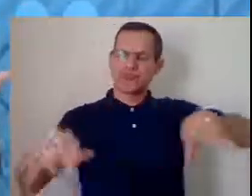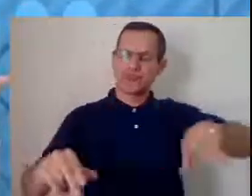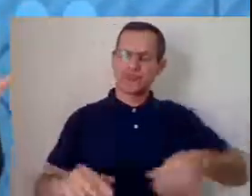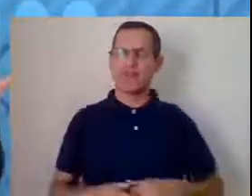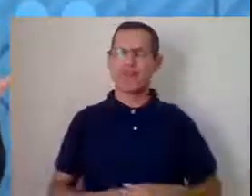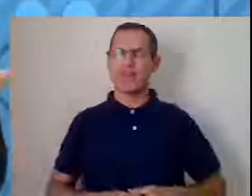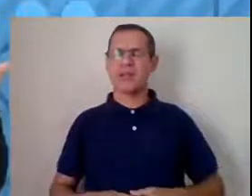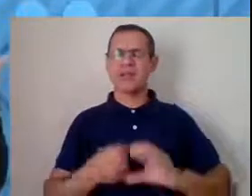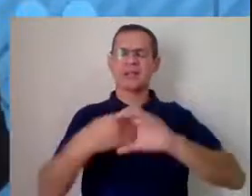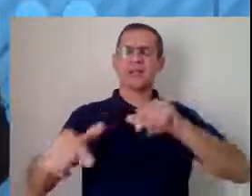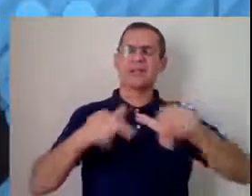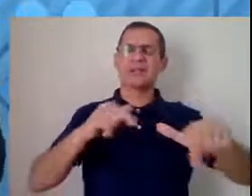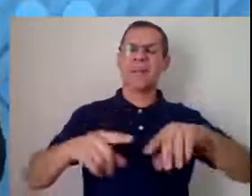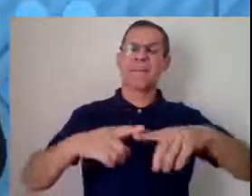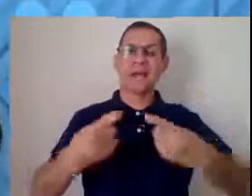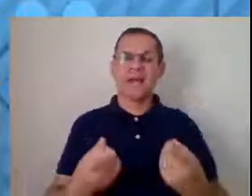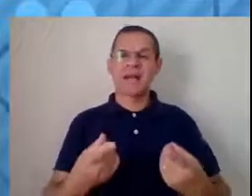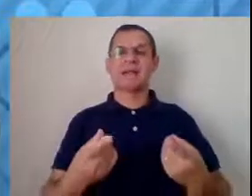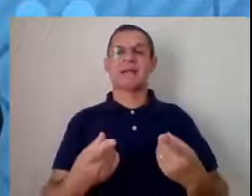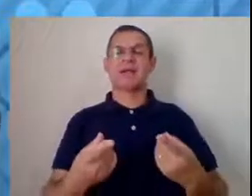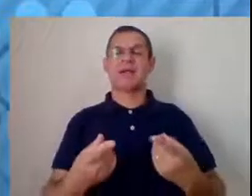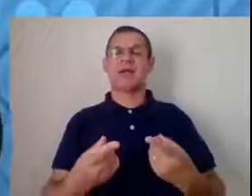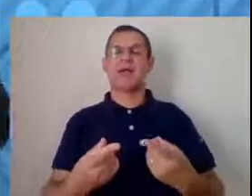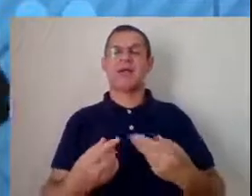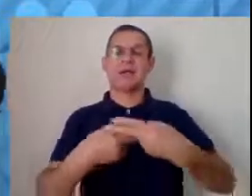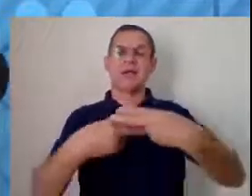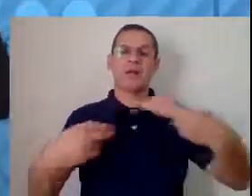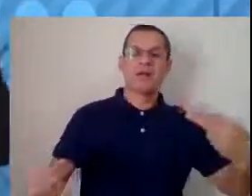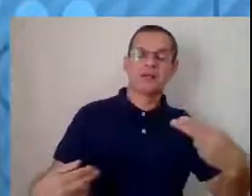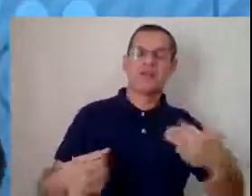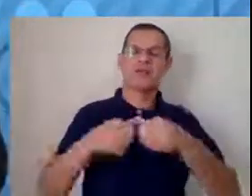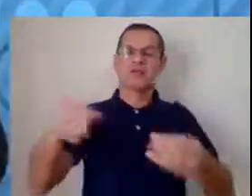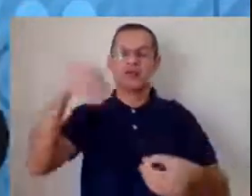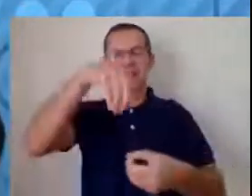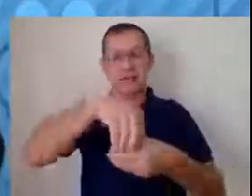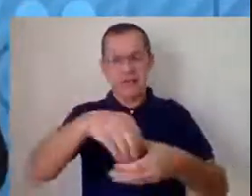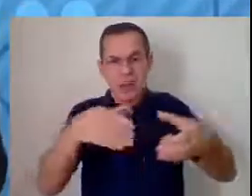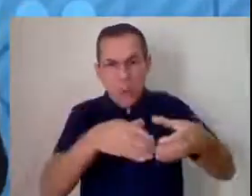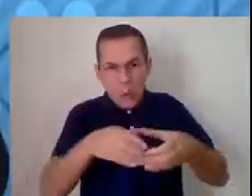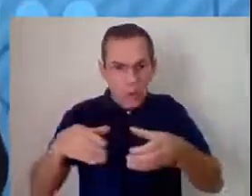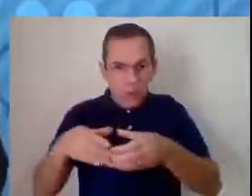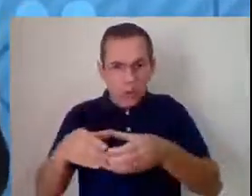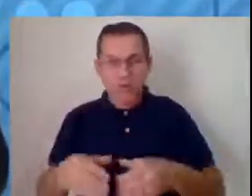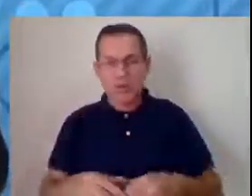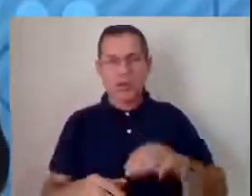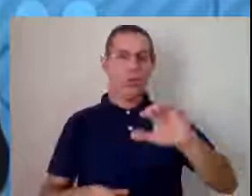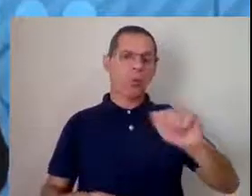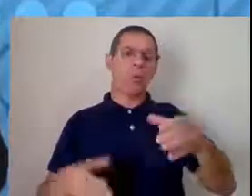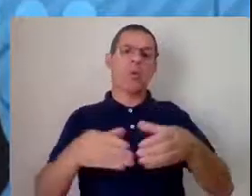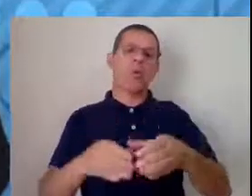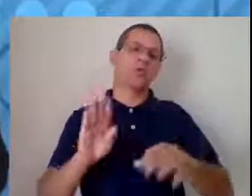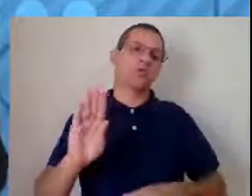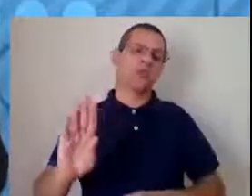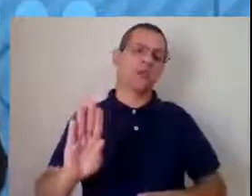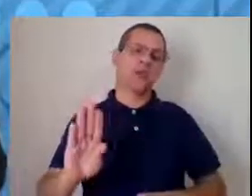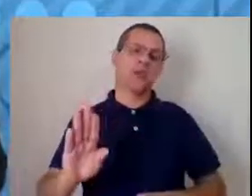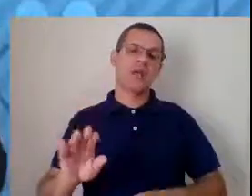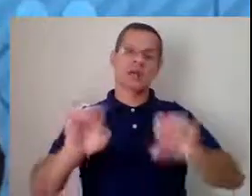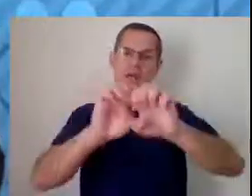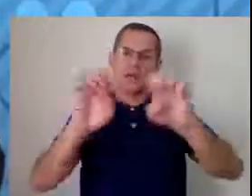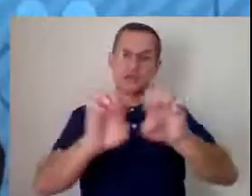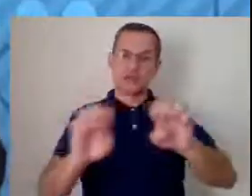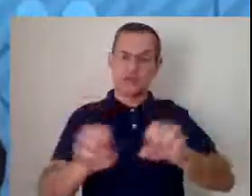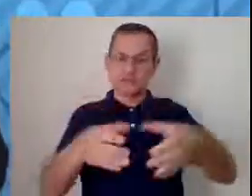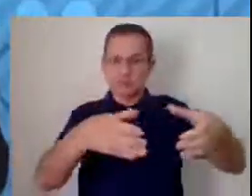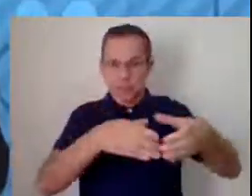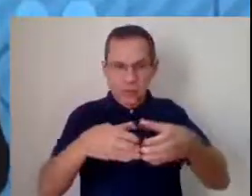de trabalhar com isso, mas os elementos, o que está dentro daquele conjunto A ou aquele conjunto B, o que compõe